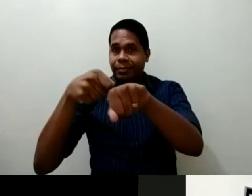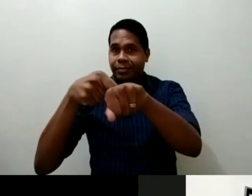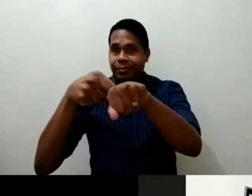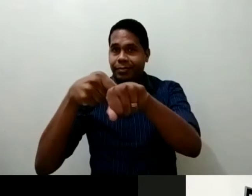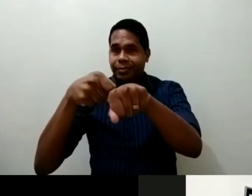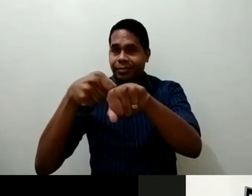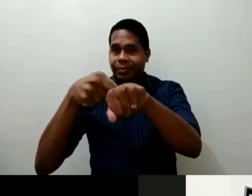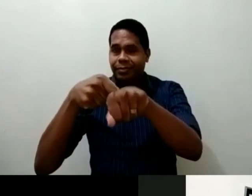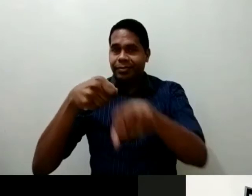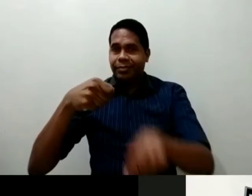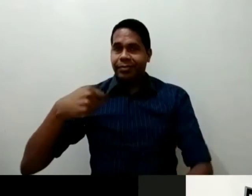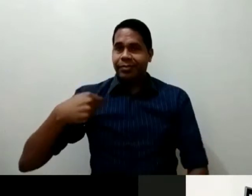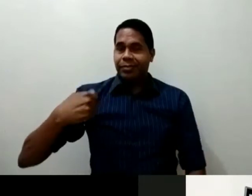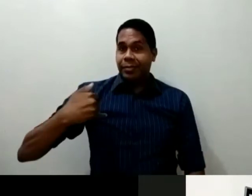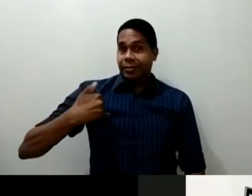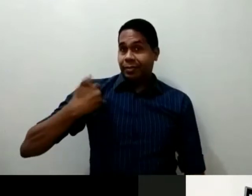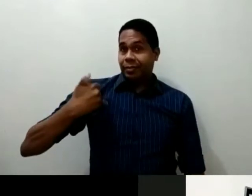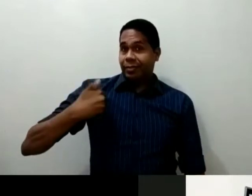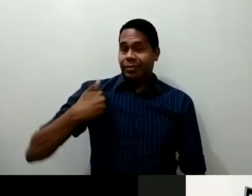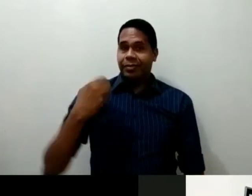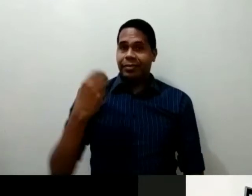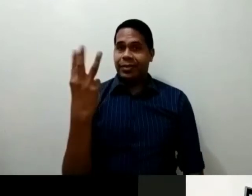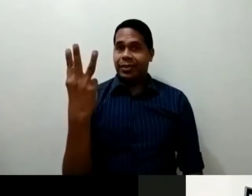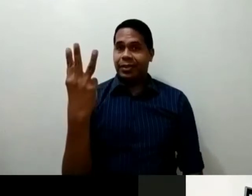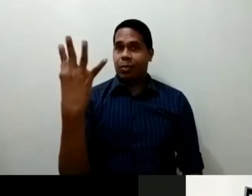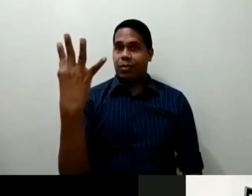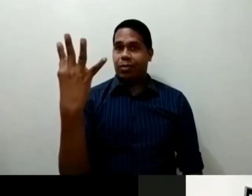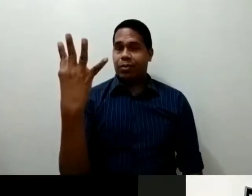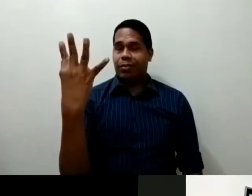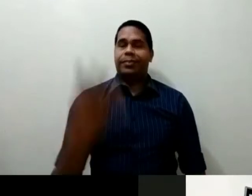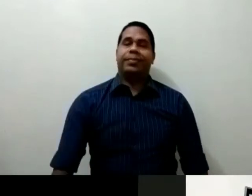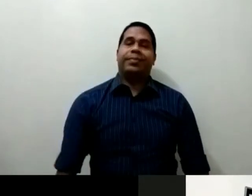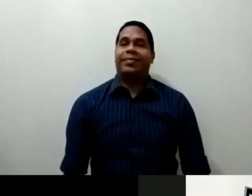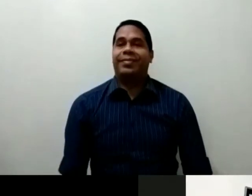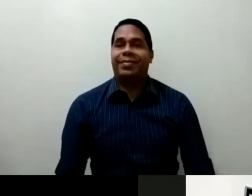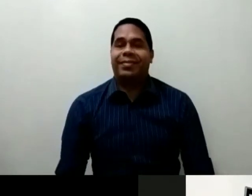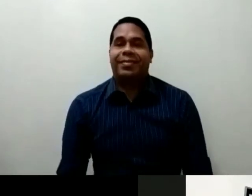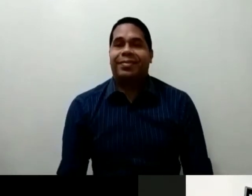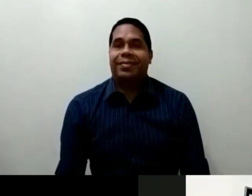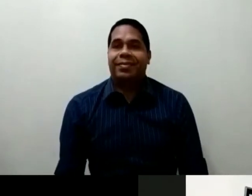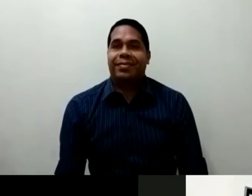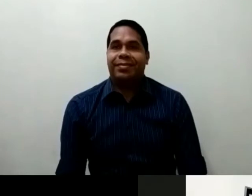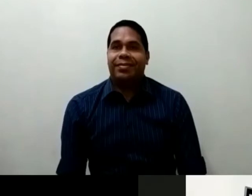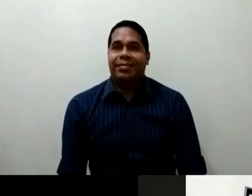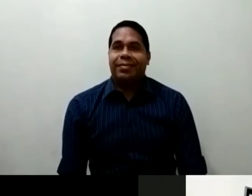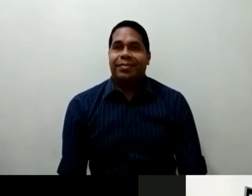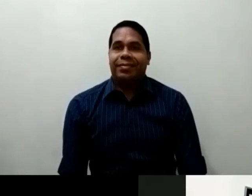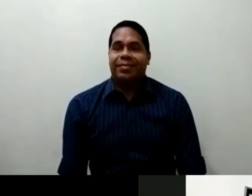e o meu nome visual é este. Eu tenho hoje 34 anos de idade.